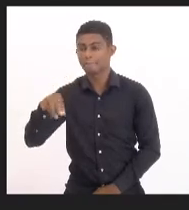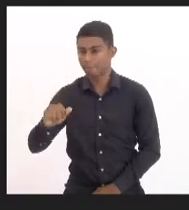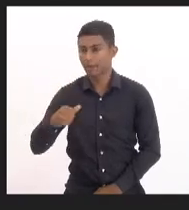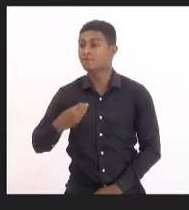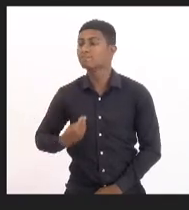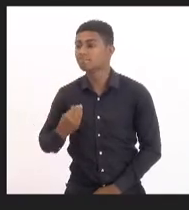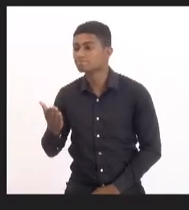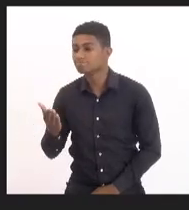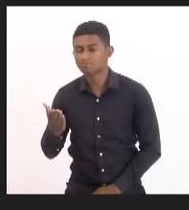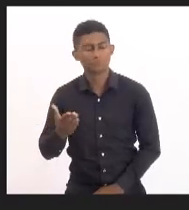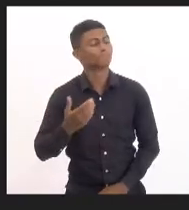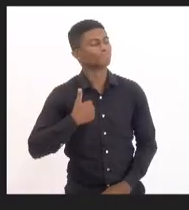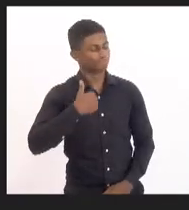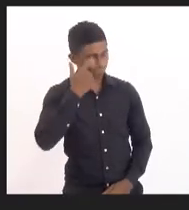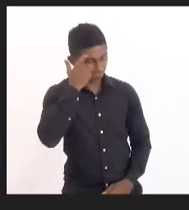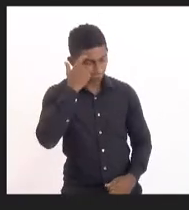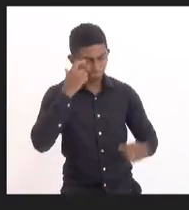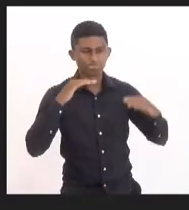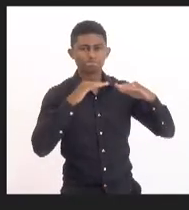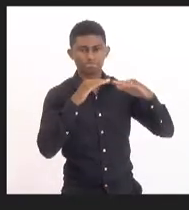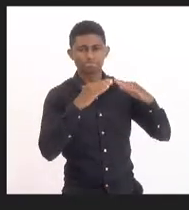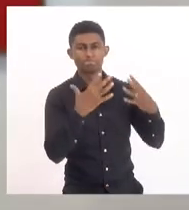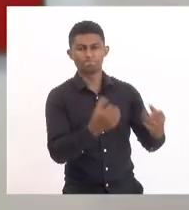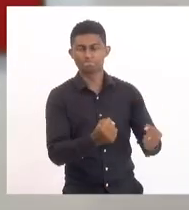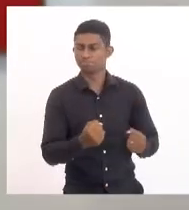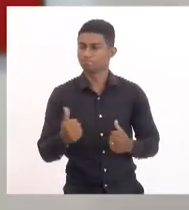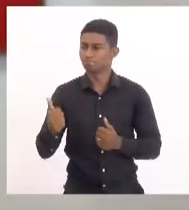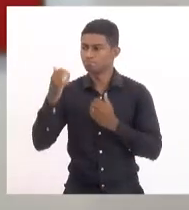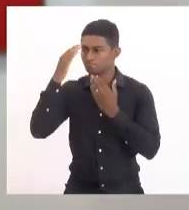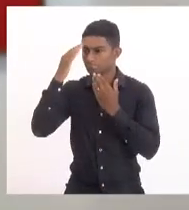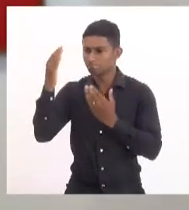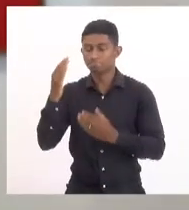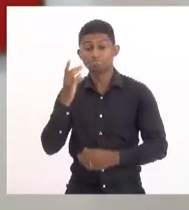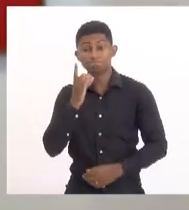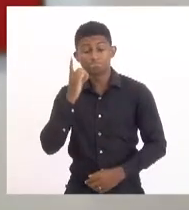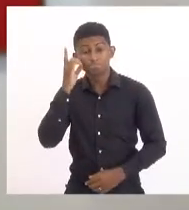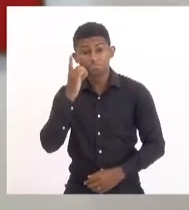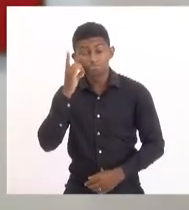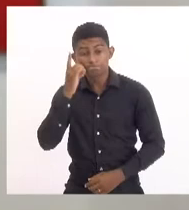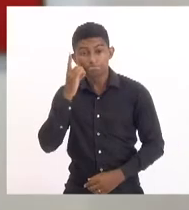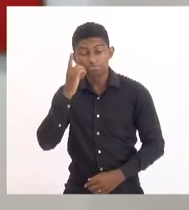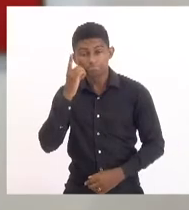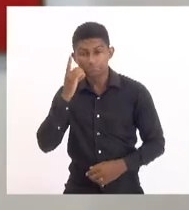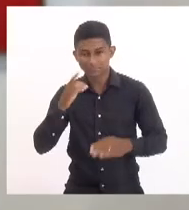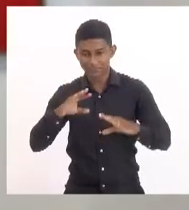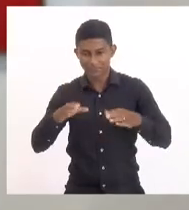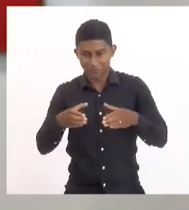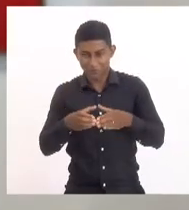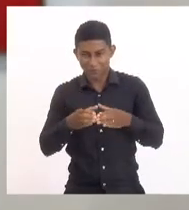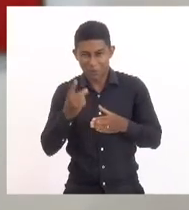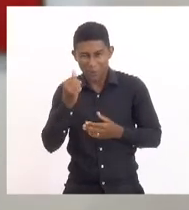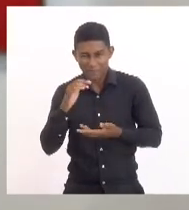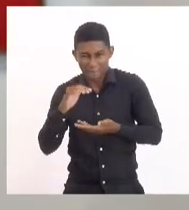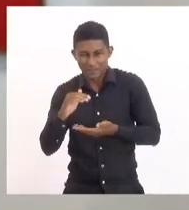parecer é favorável. Obrigado, meu irmão. Na Comissão de Orçamento, deputado Márcio Canella.